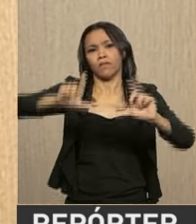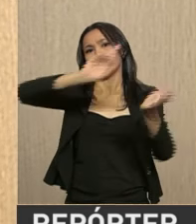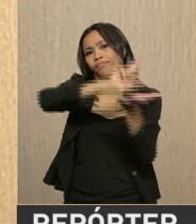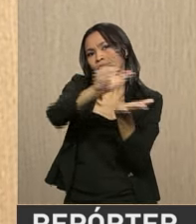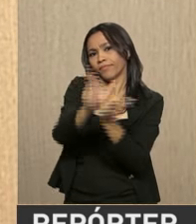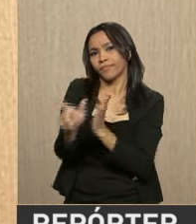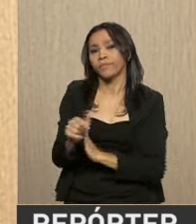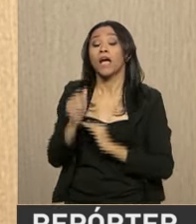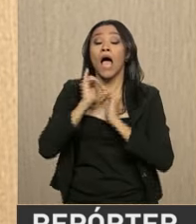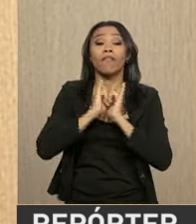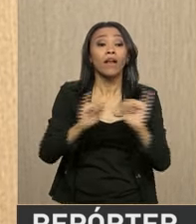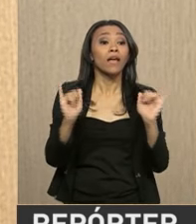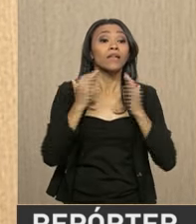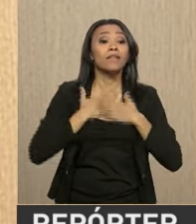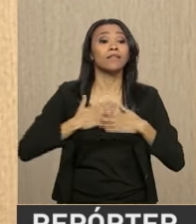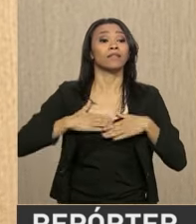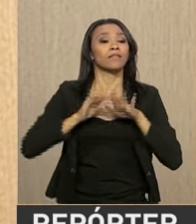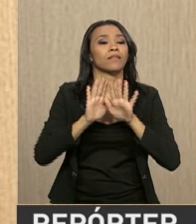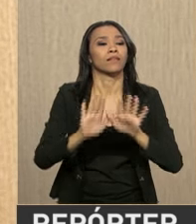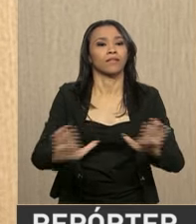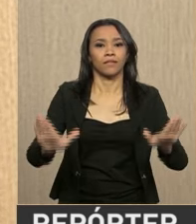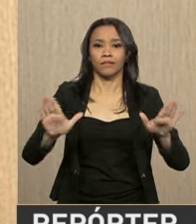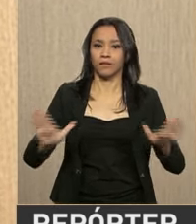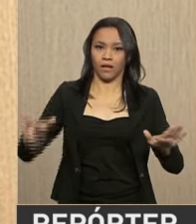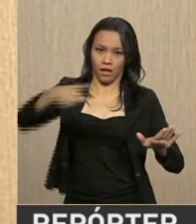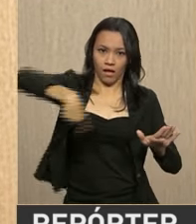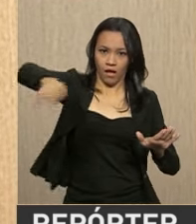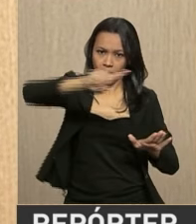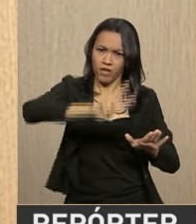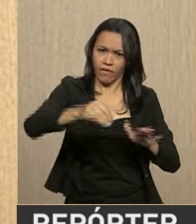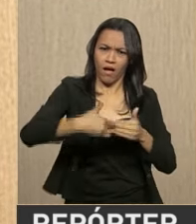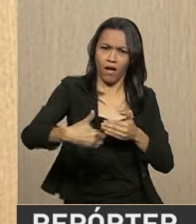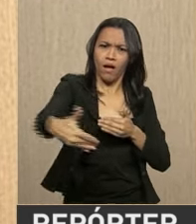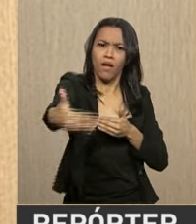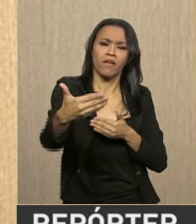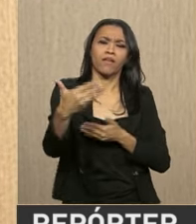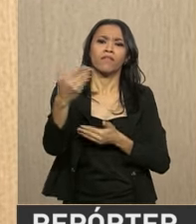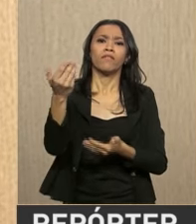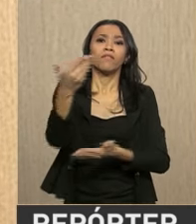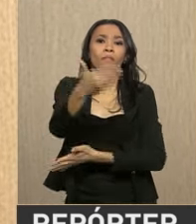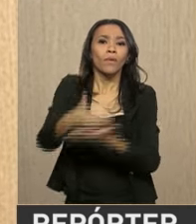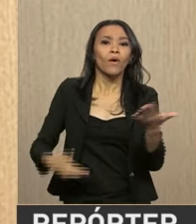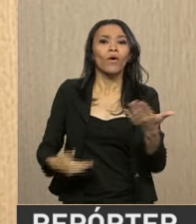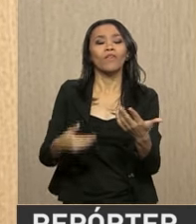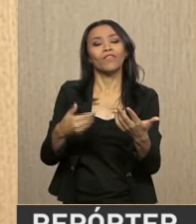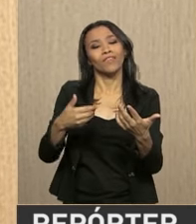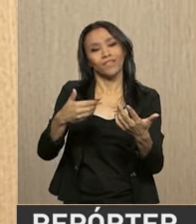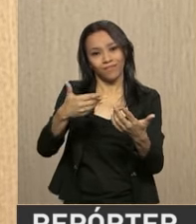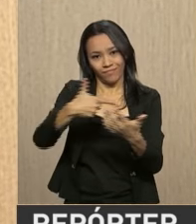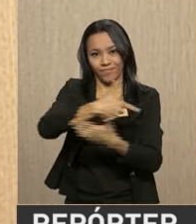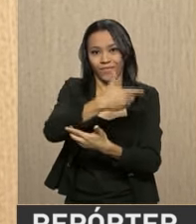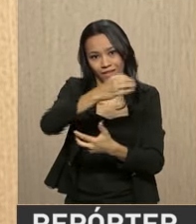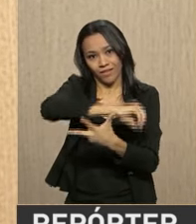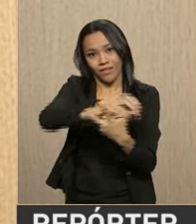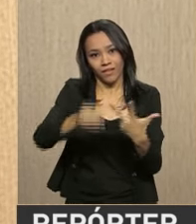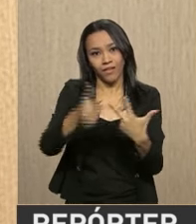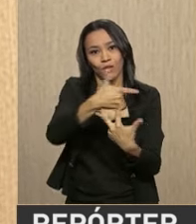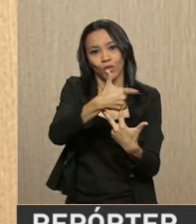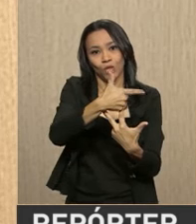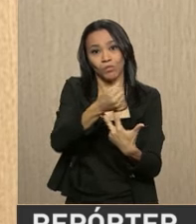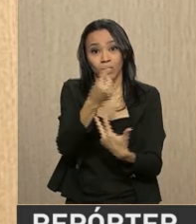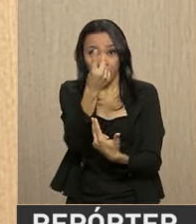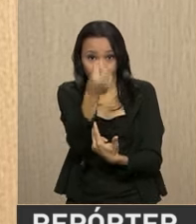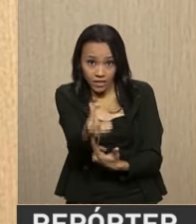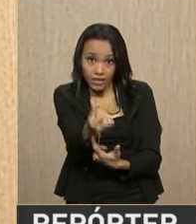tranquilizar os estudantes do Brasil e aqueles que submeterão ao Enem 2016 e que o calendário está